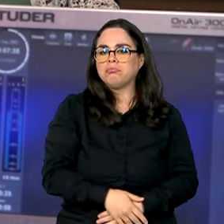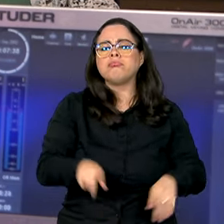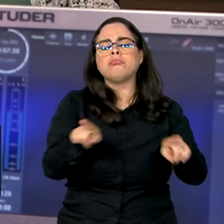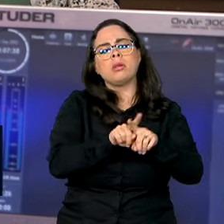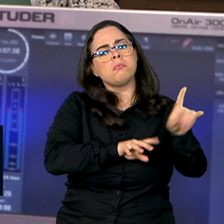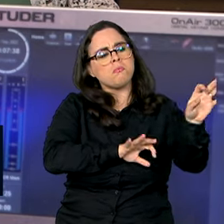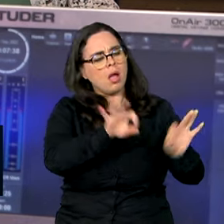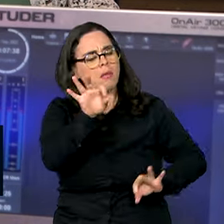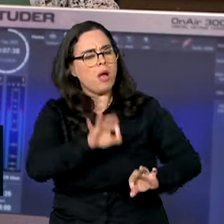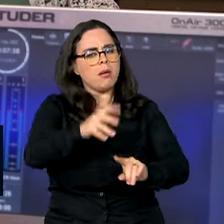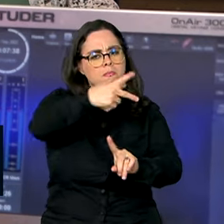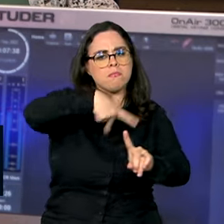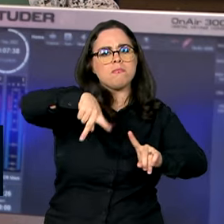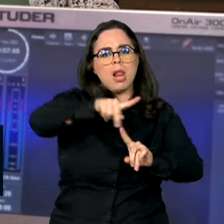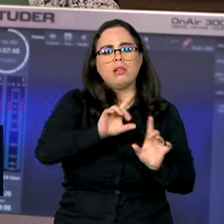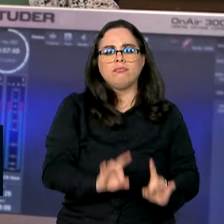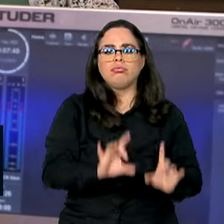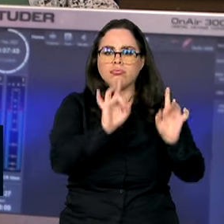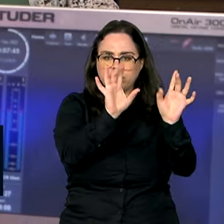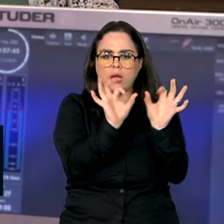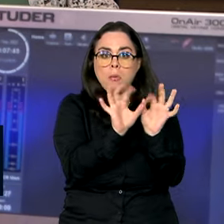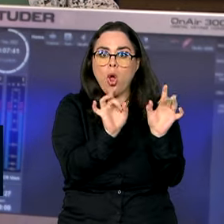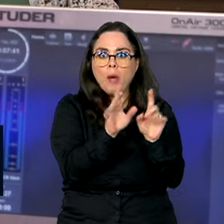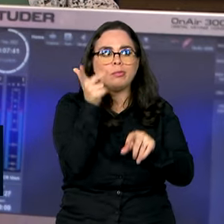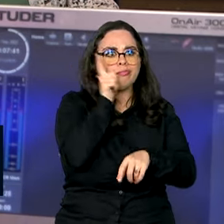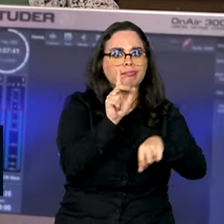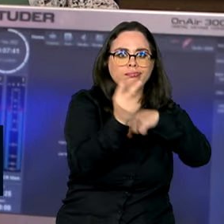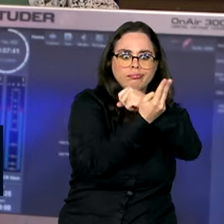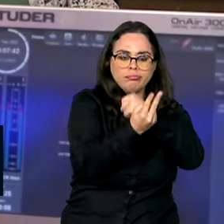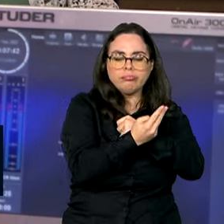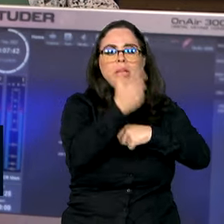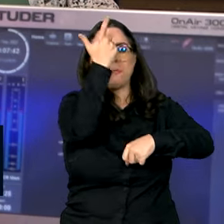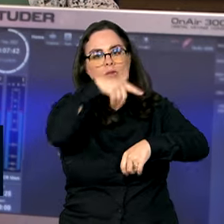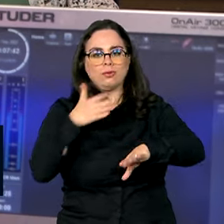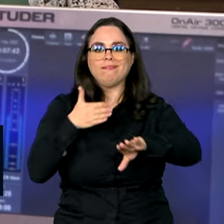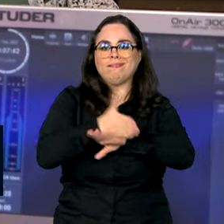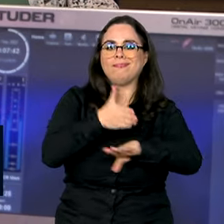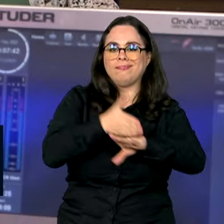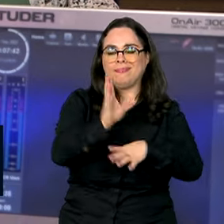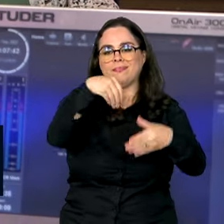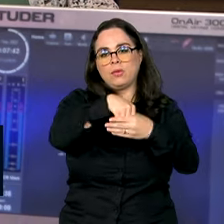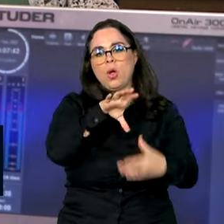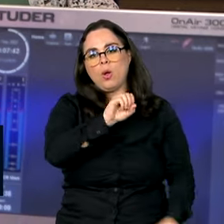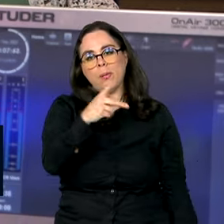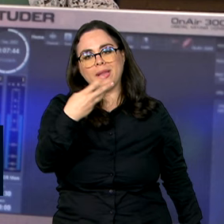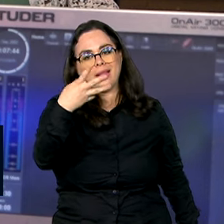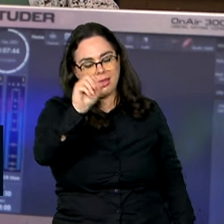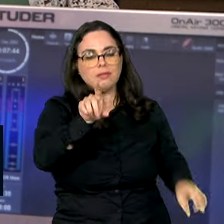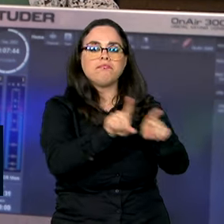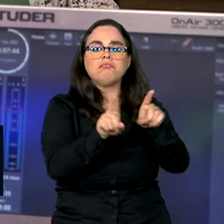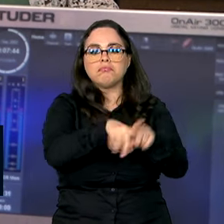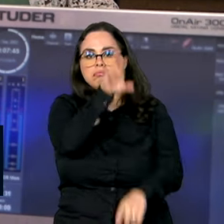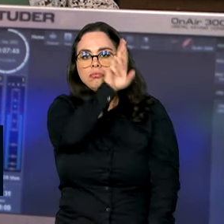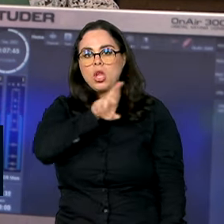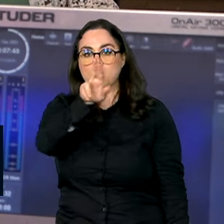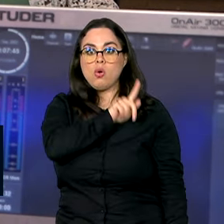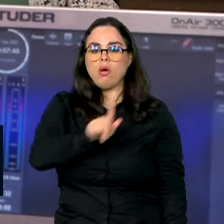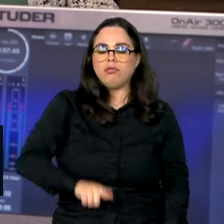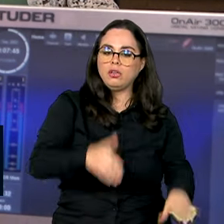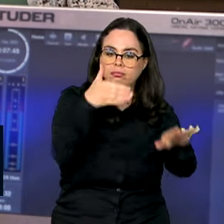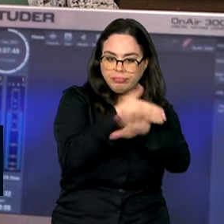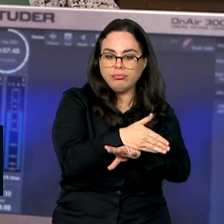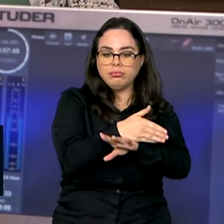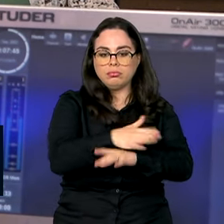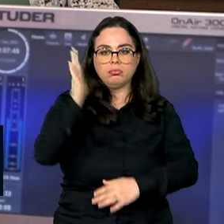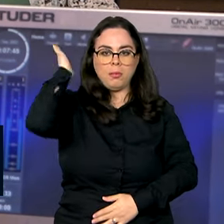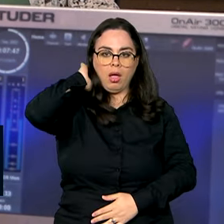sendo planejado um esquema especial de segurança para os participantes da COP30 e para os chefes de Estado e governo que visitarão Belém.